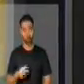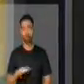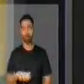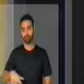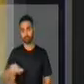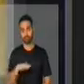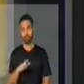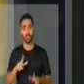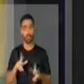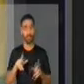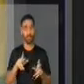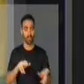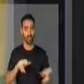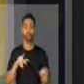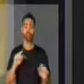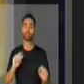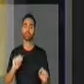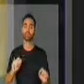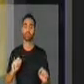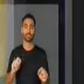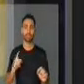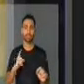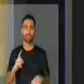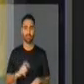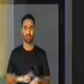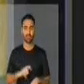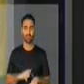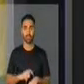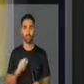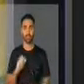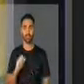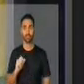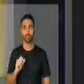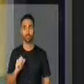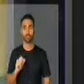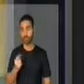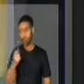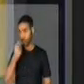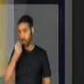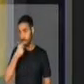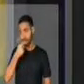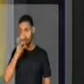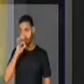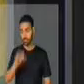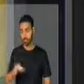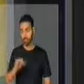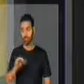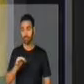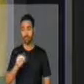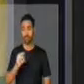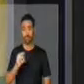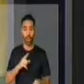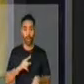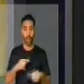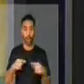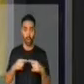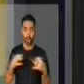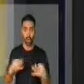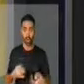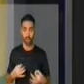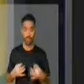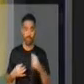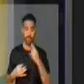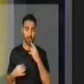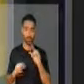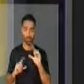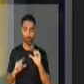oncologia um momento em que já se fala no medicamento certo, para a pessoa certa, na hora certa, na dose